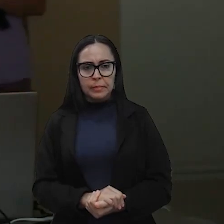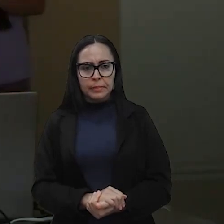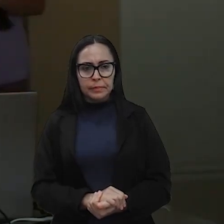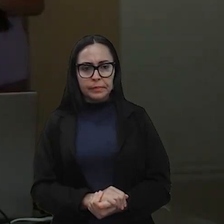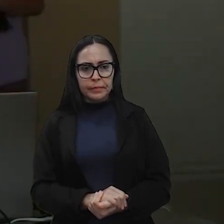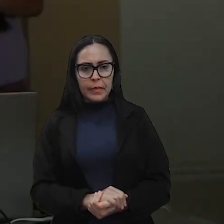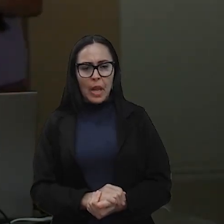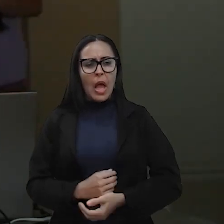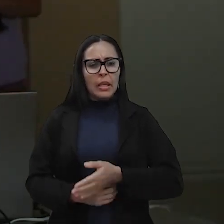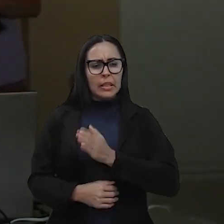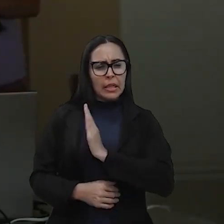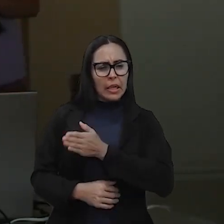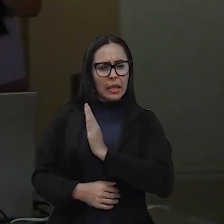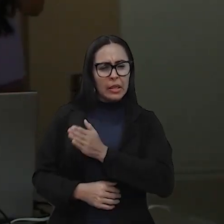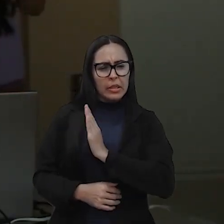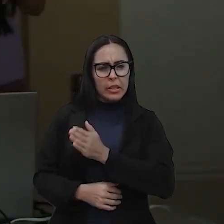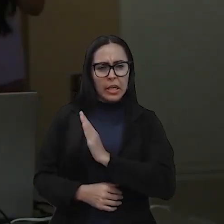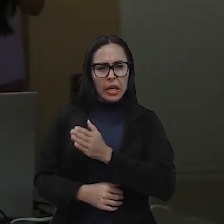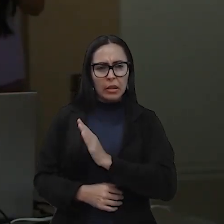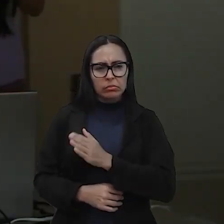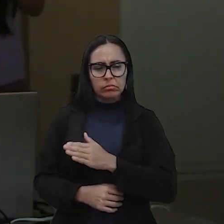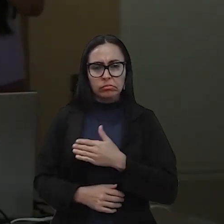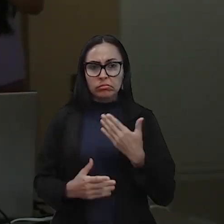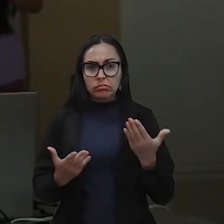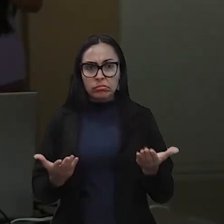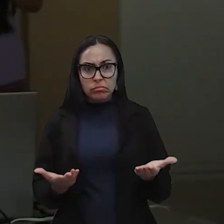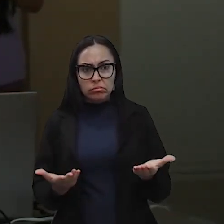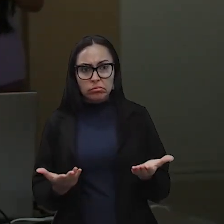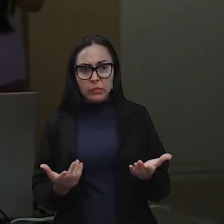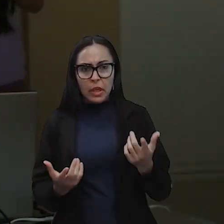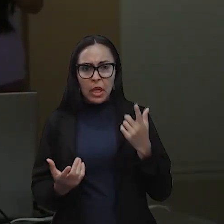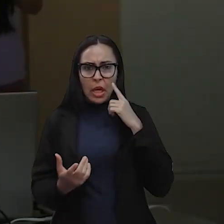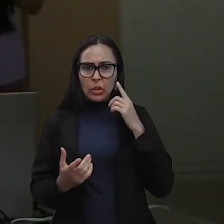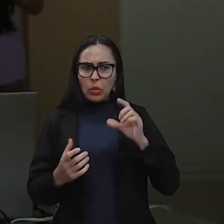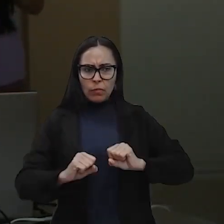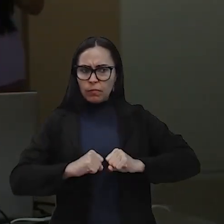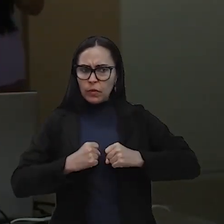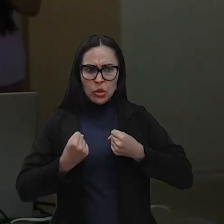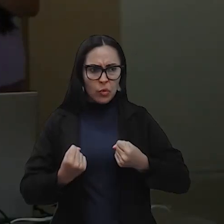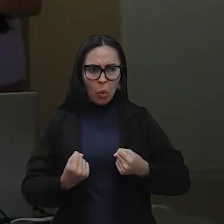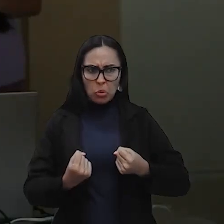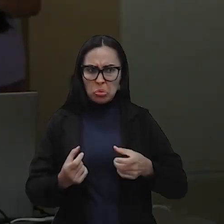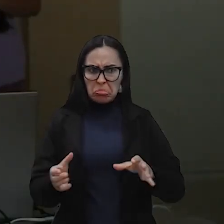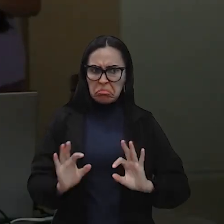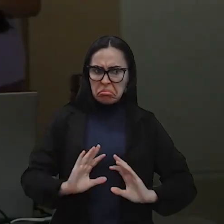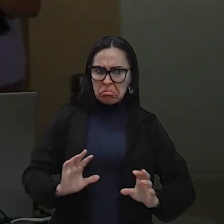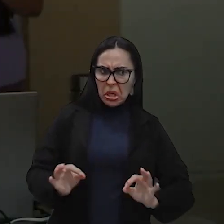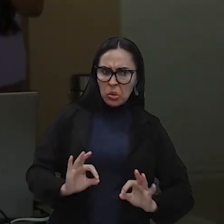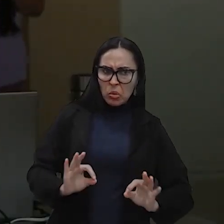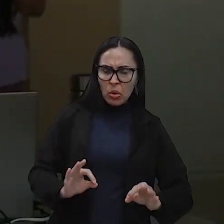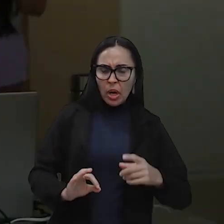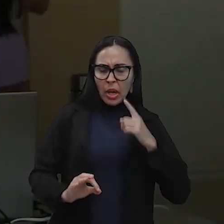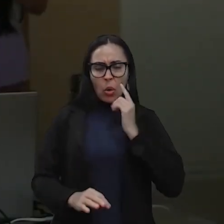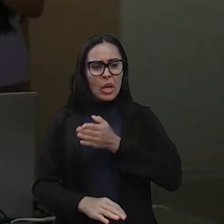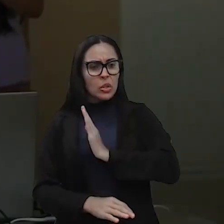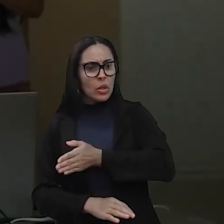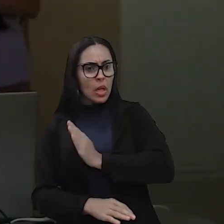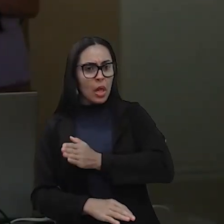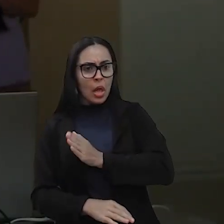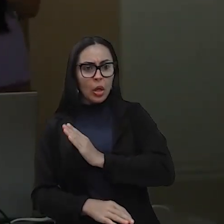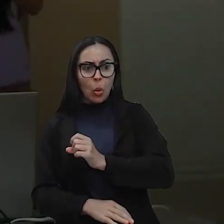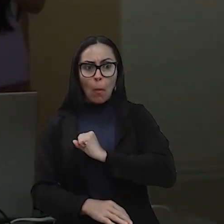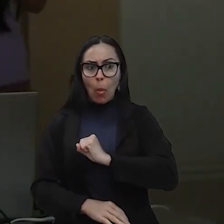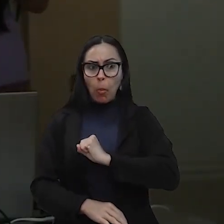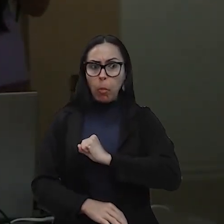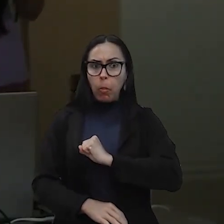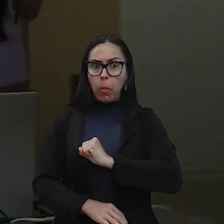Taquicardia sem esforço. O que é isso? Não fez nenhum esforço e sente palpitações, o coração acelerado demais. Se não tiver nenhum estresse,